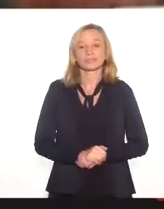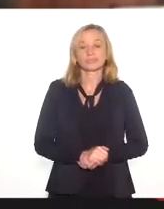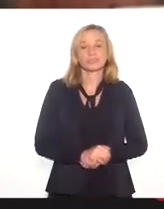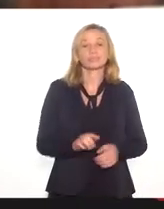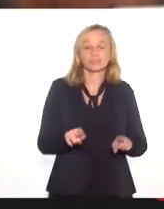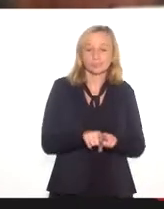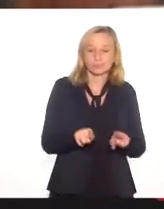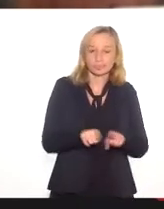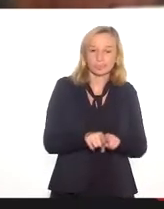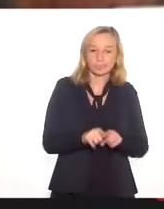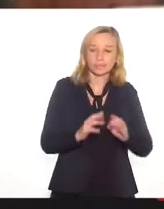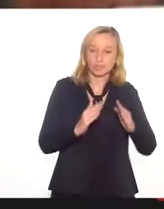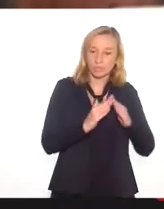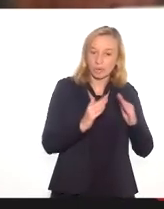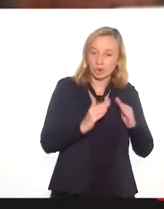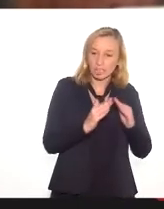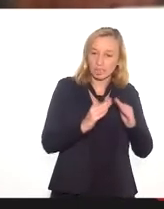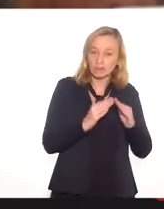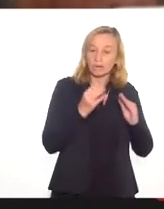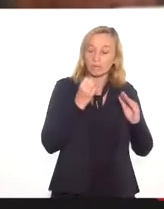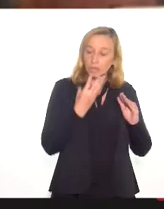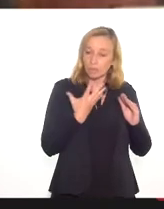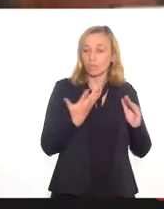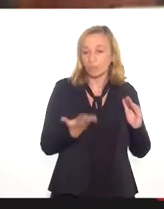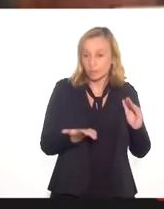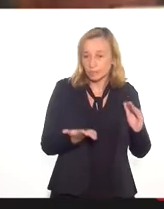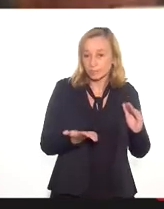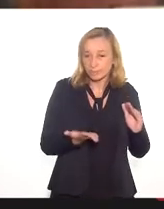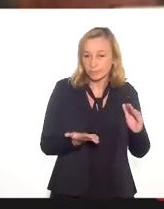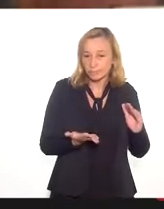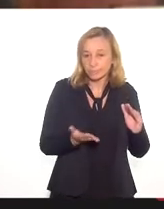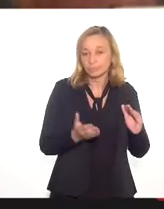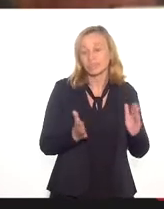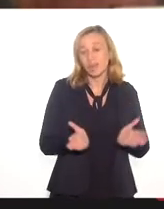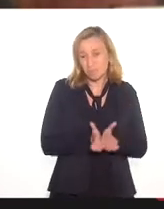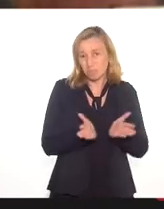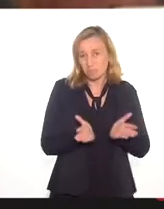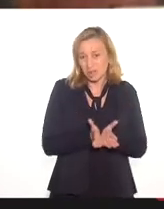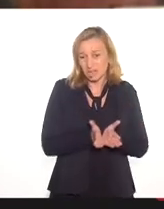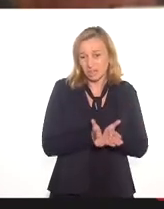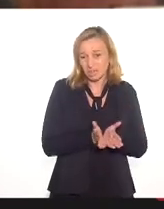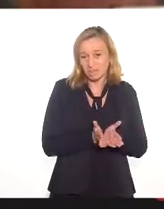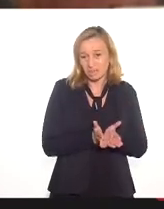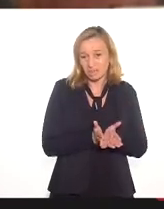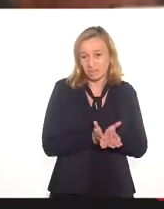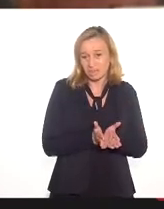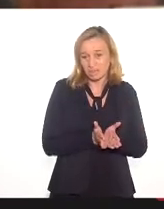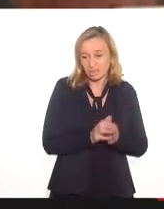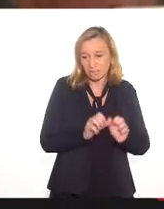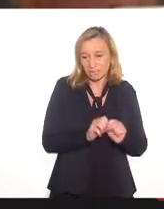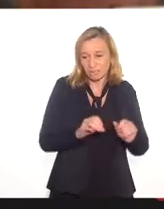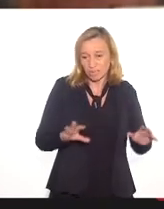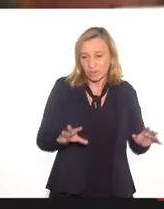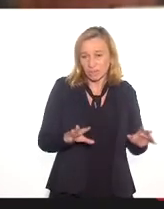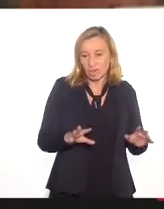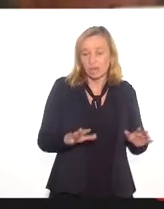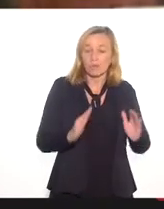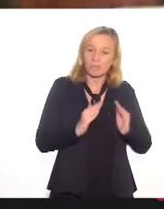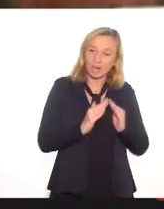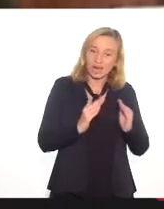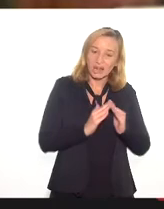As condições de moradia, é pobreza multidimensional uma casa